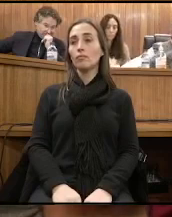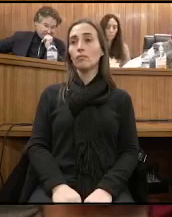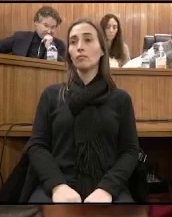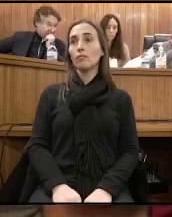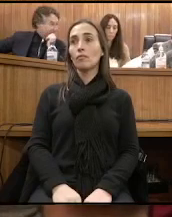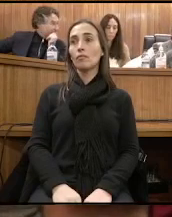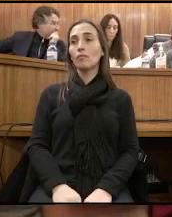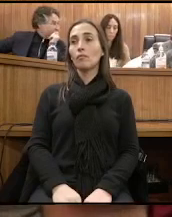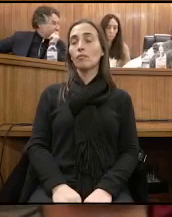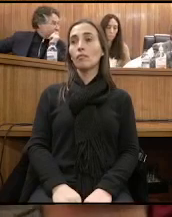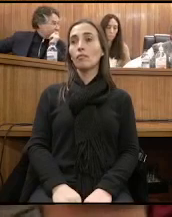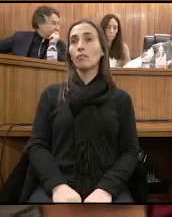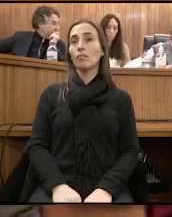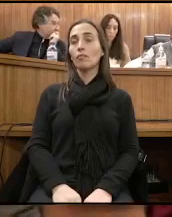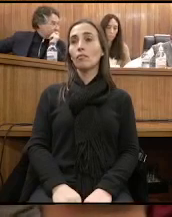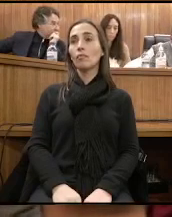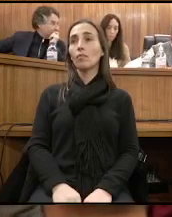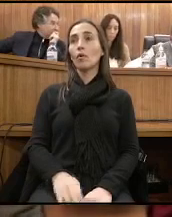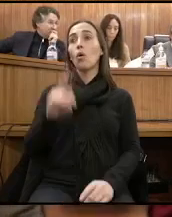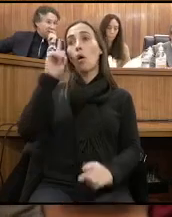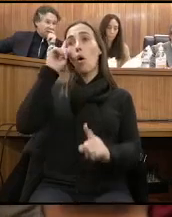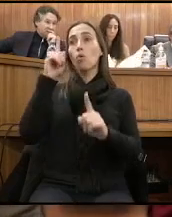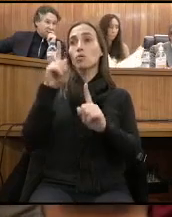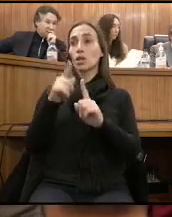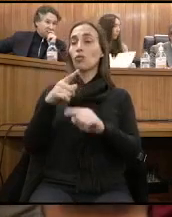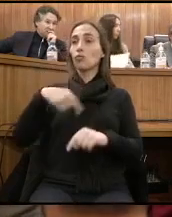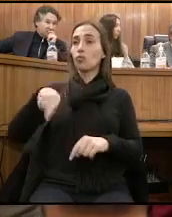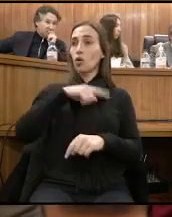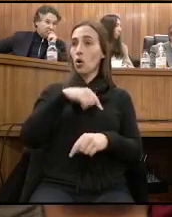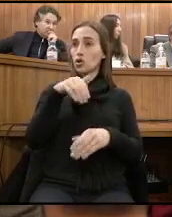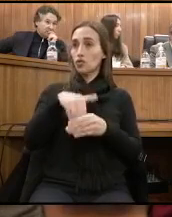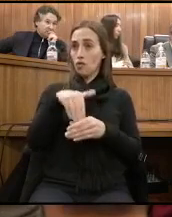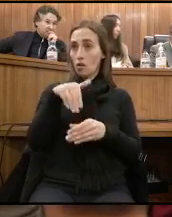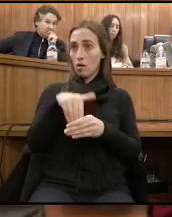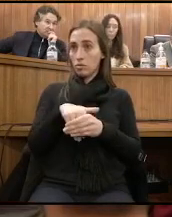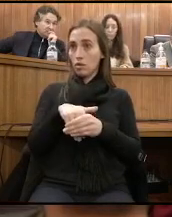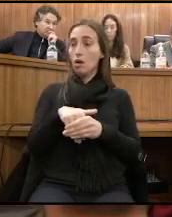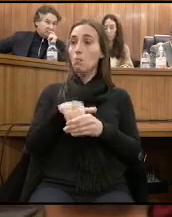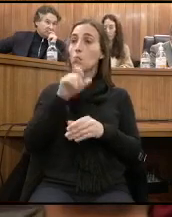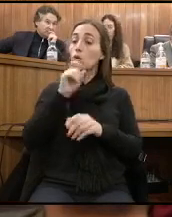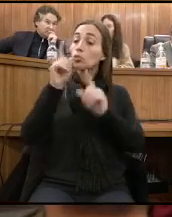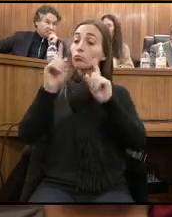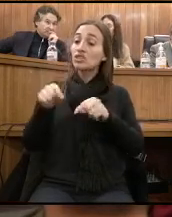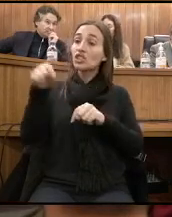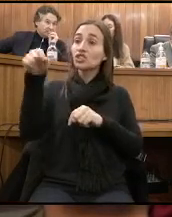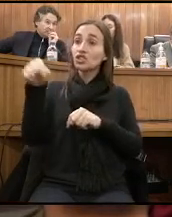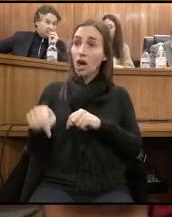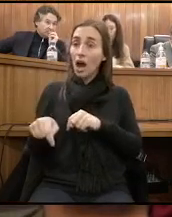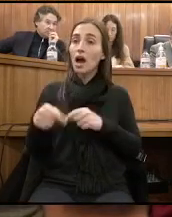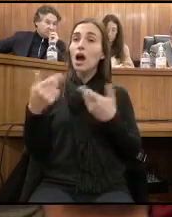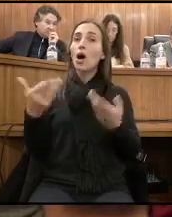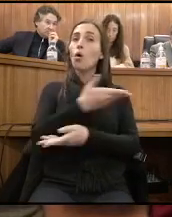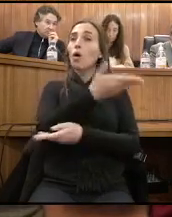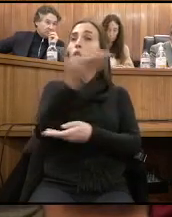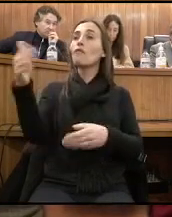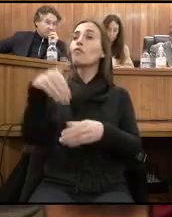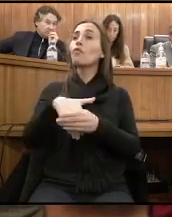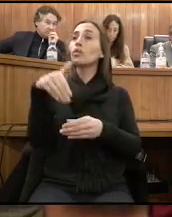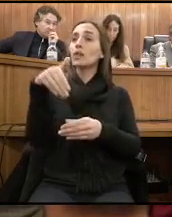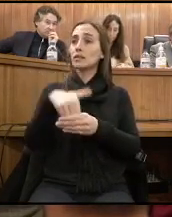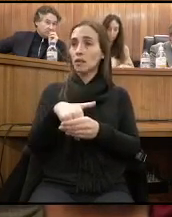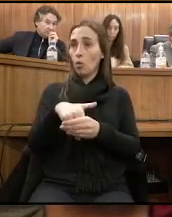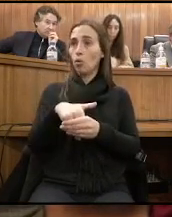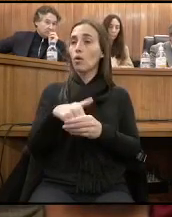Para que aquilo que acabamos de votar possa ter efeitos de imediato, coloco em votação a minuta